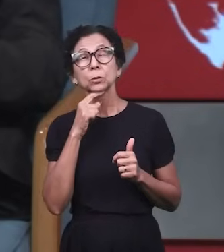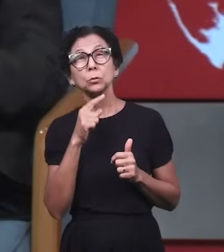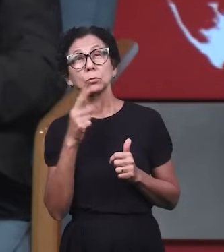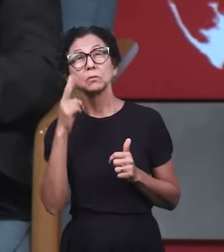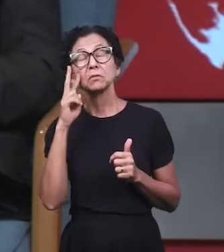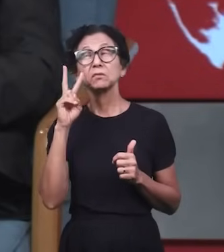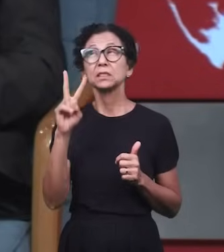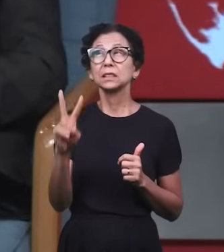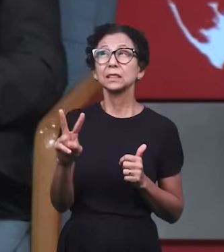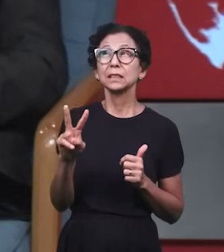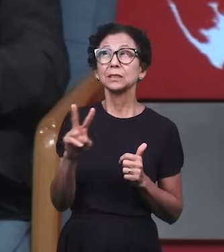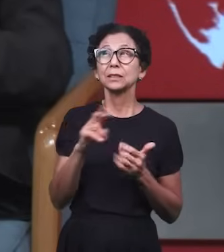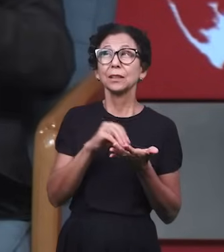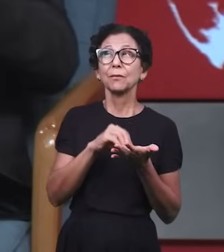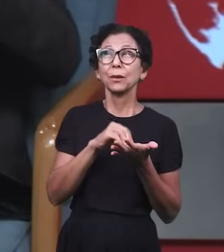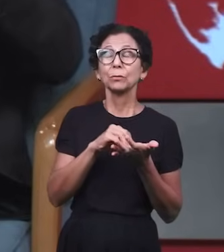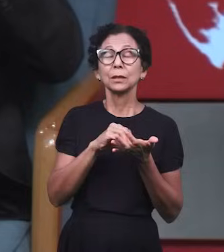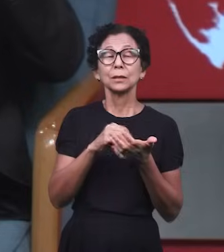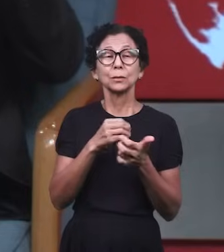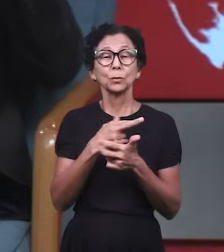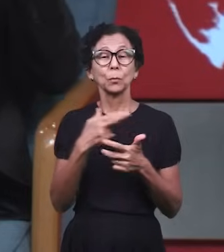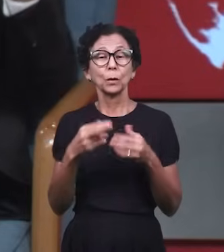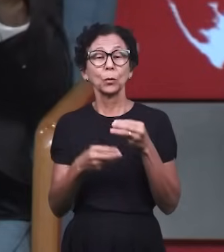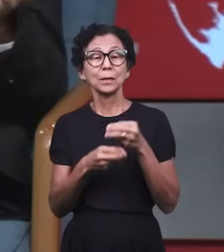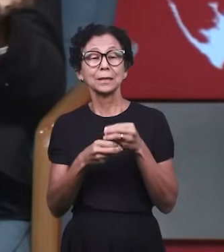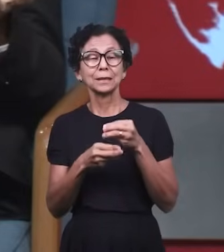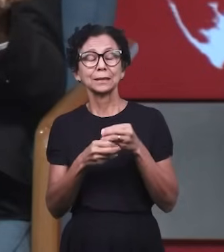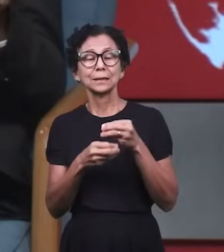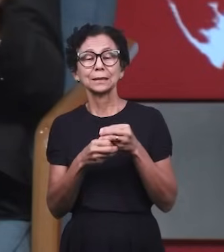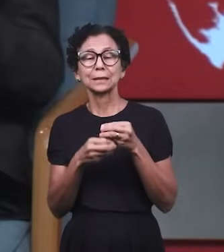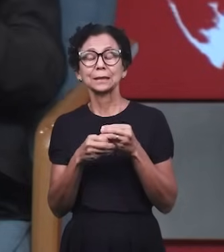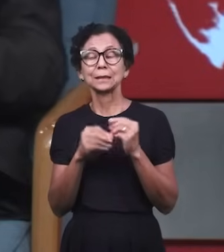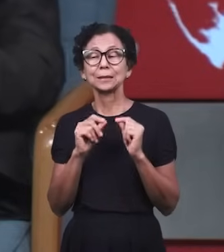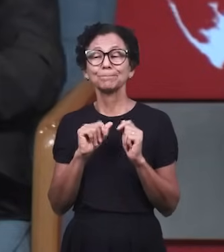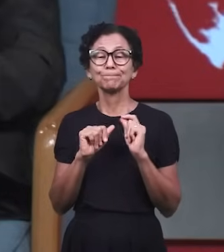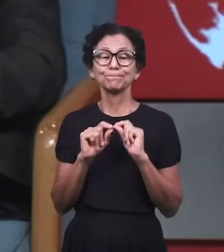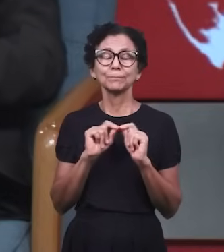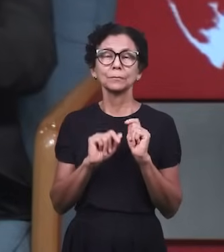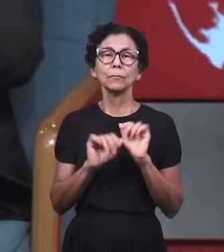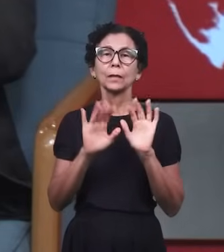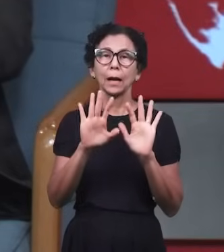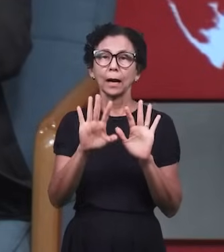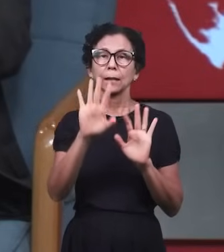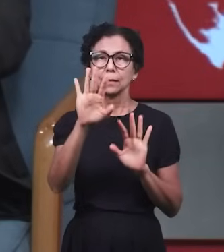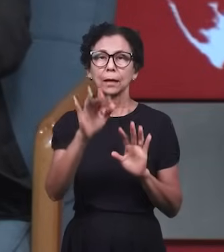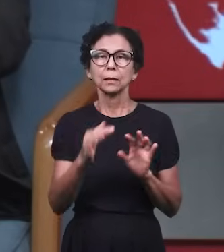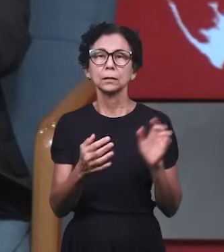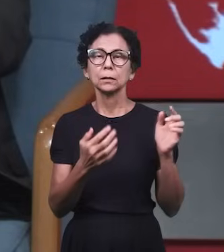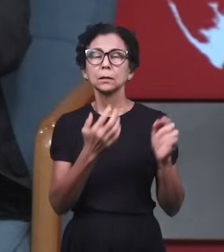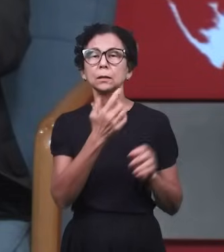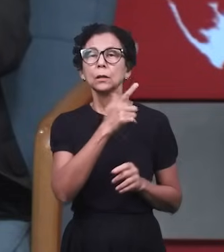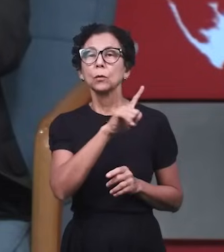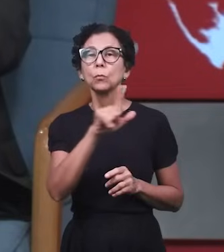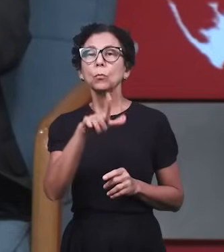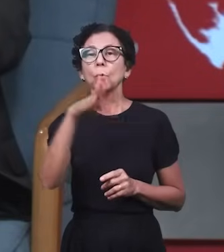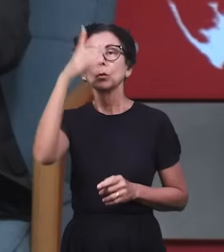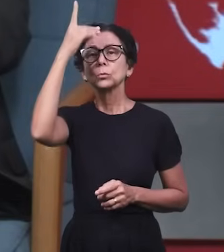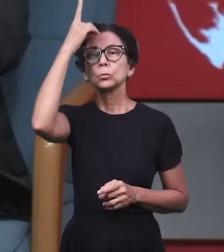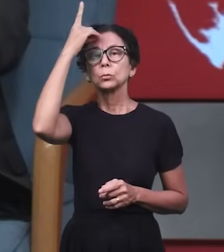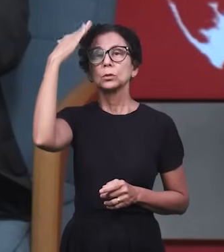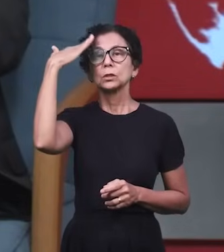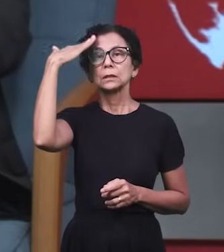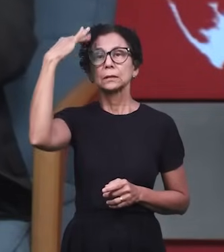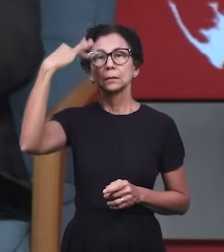tudo. A visão pode mostrar uma situação, aí você pega um outro dom, que